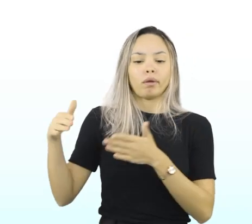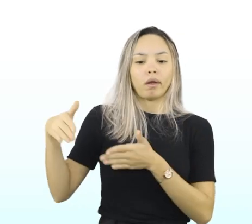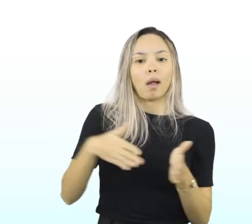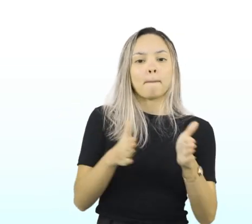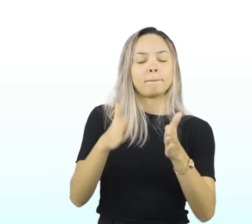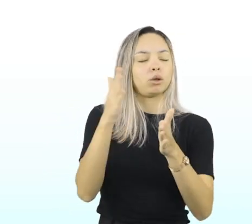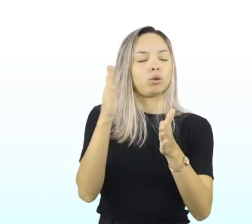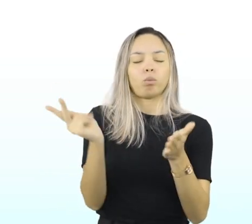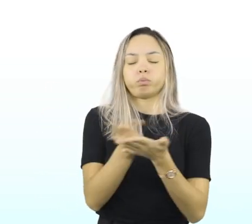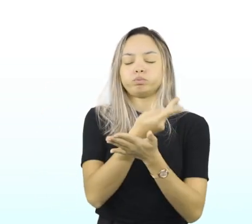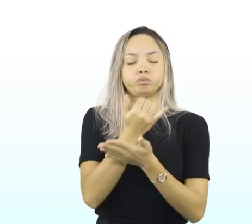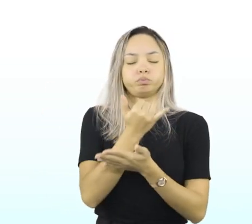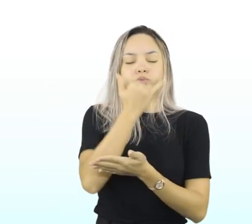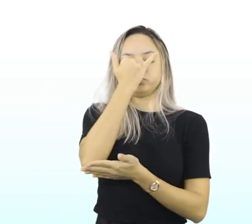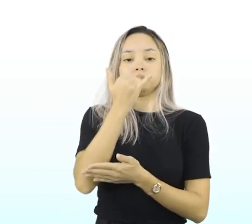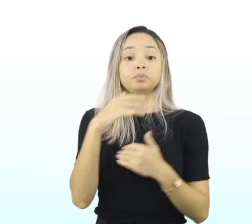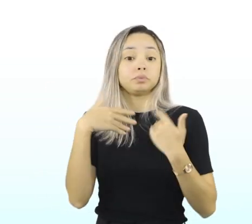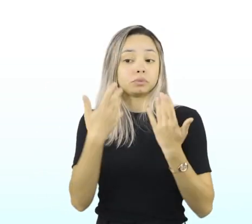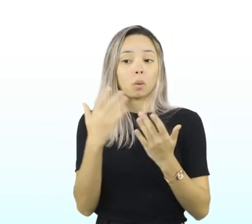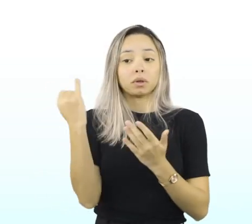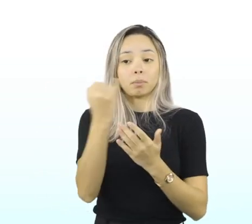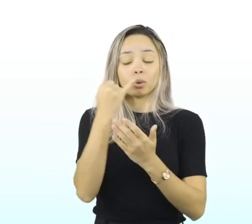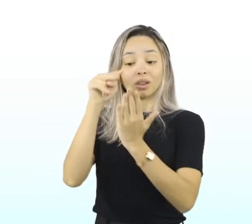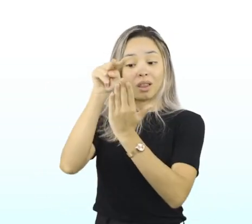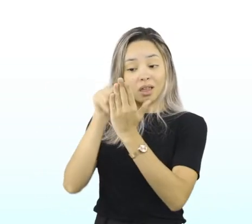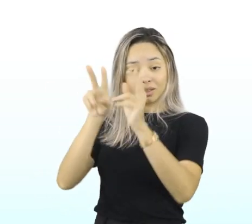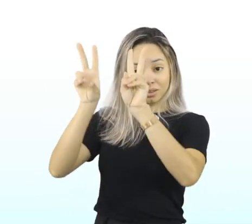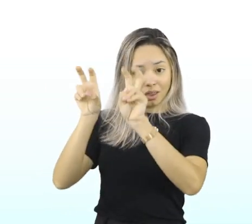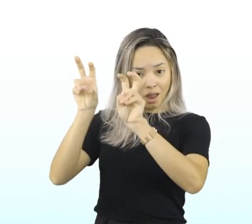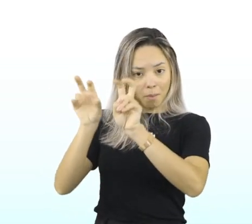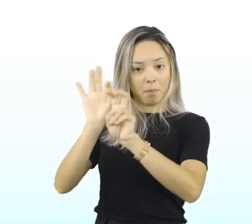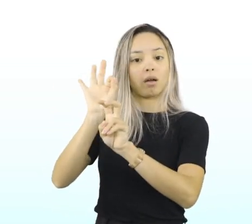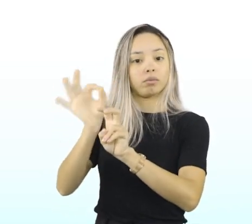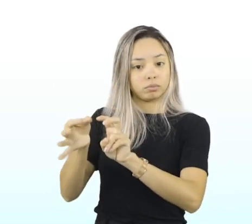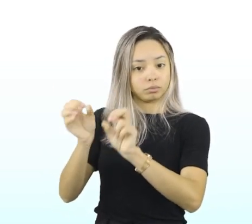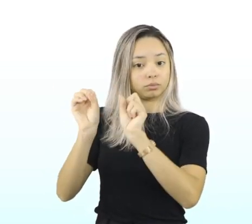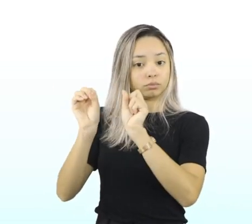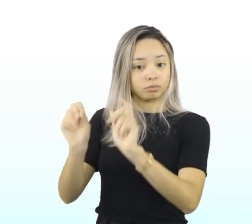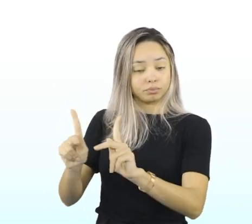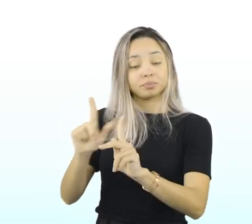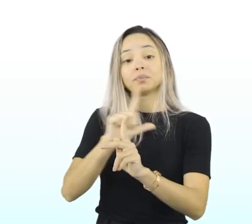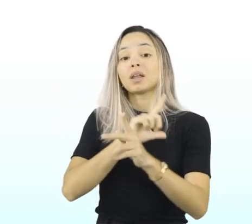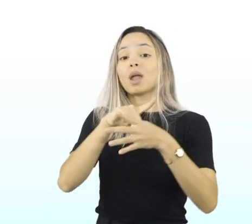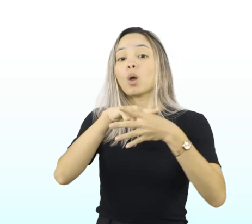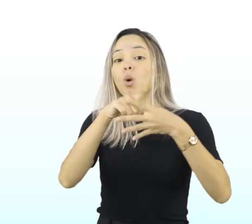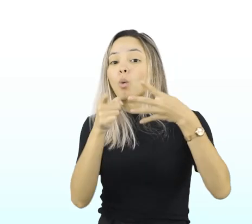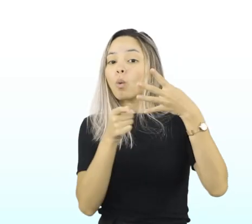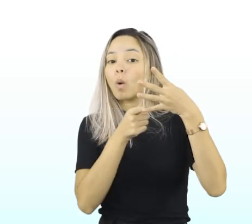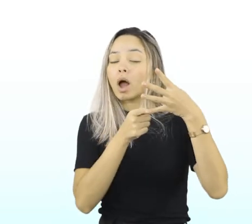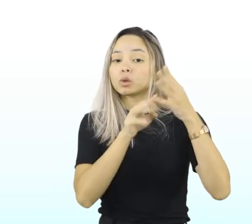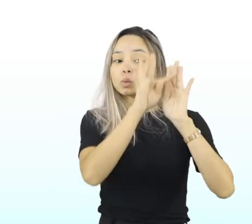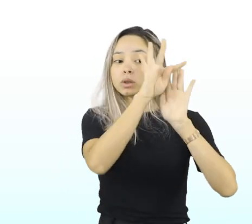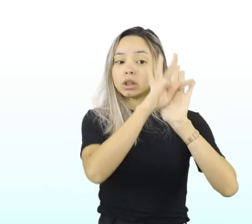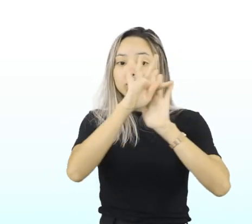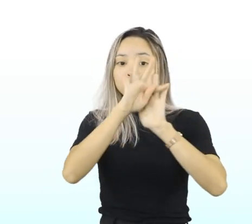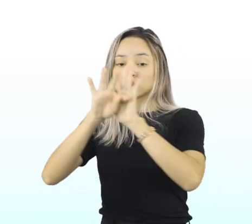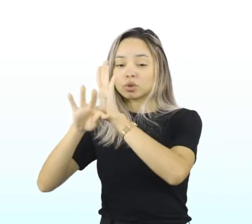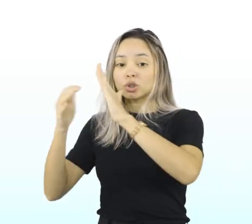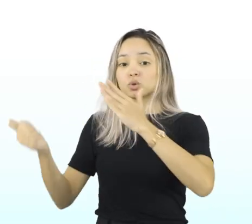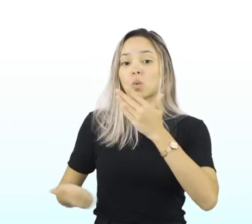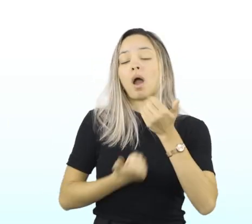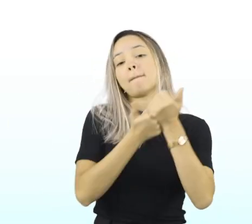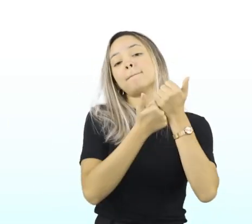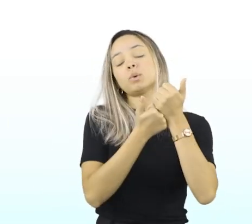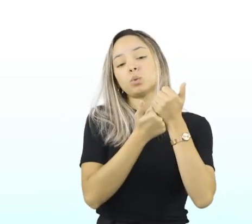parcial, certo? Então, ó, lê o tema, corre para os textos de apoio, que são 4 textos de apoio que eles